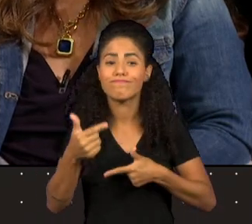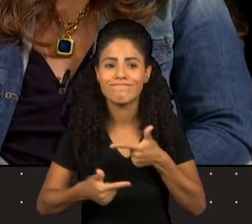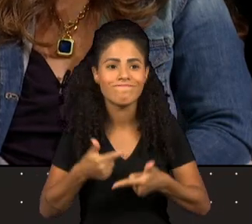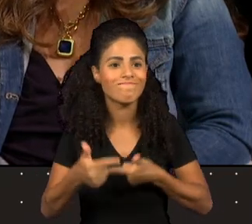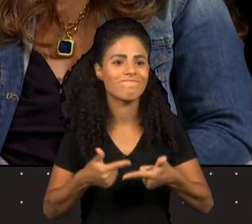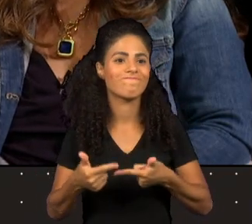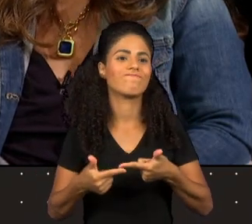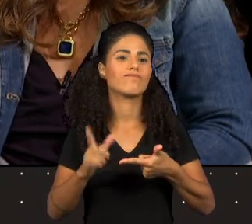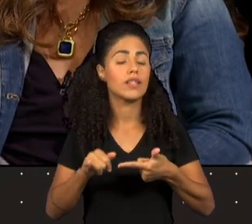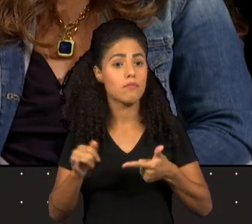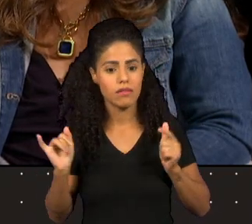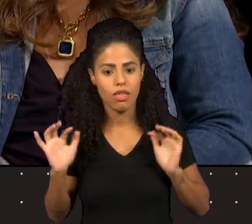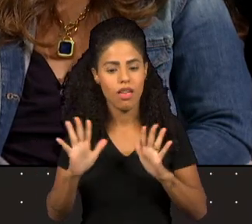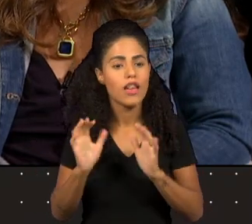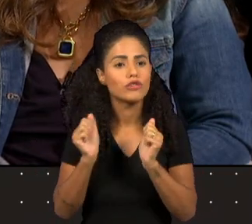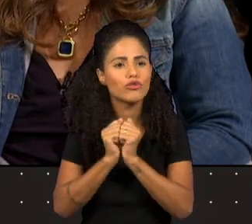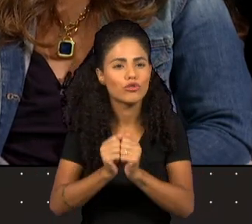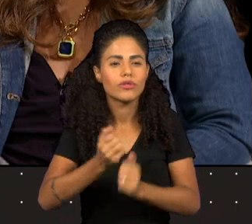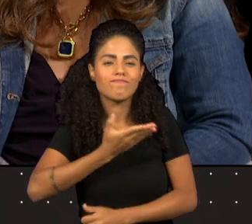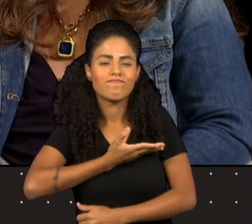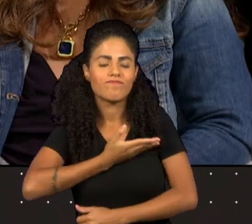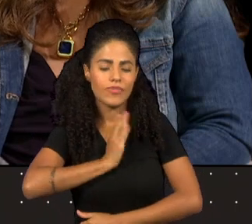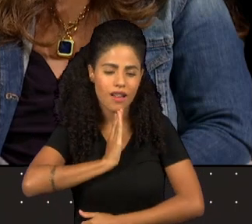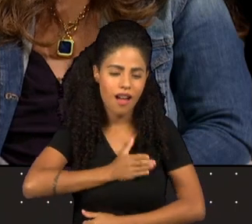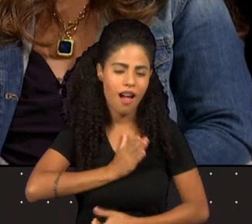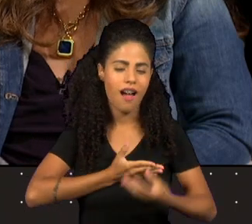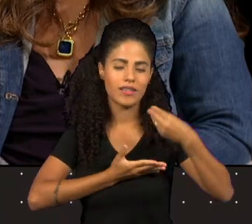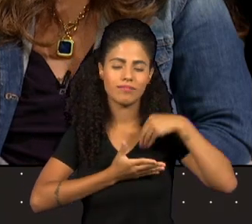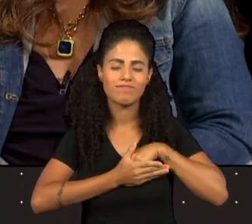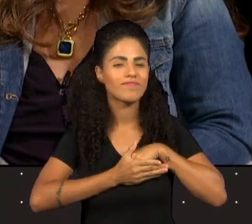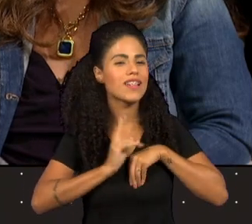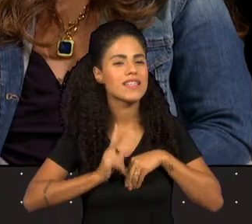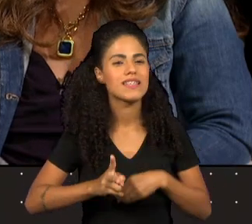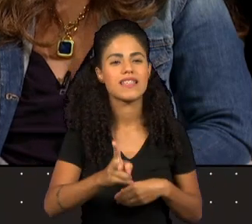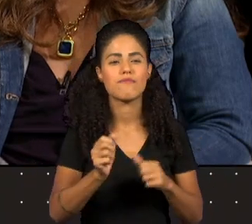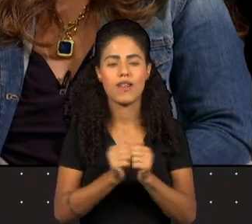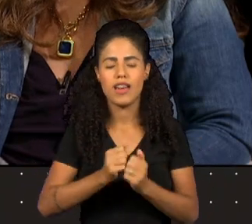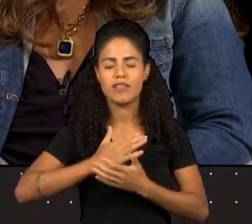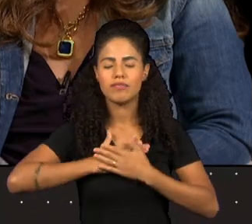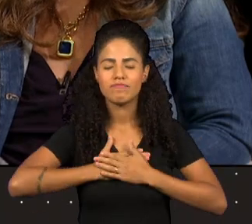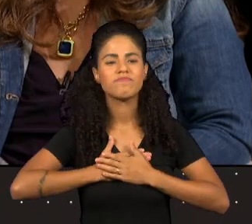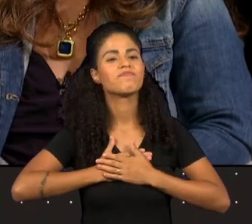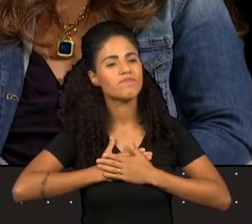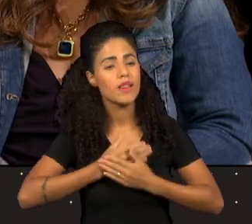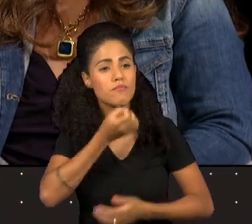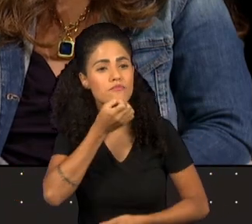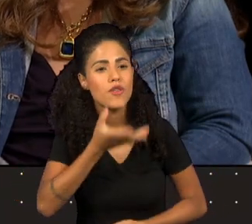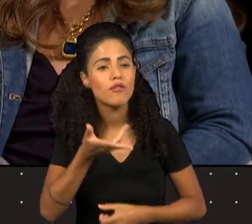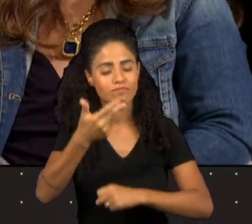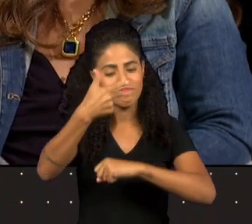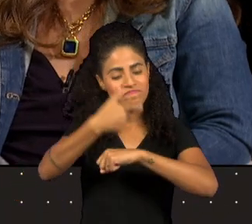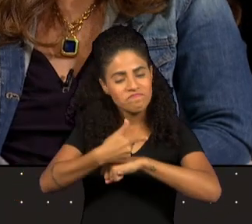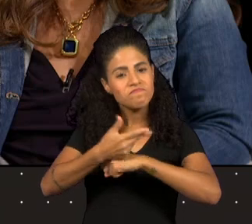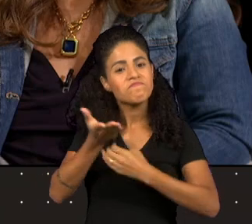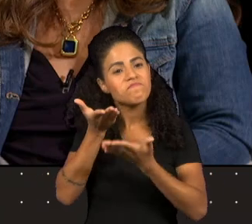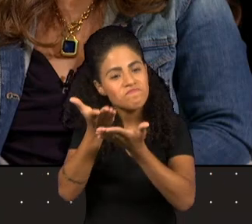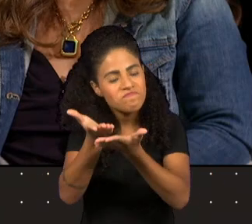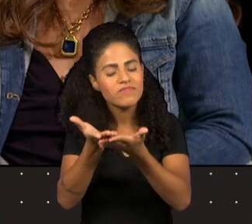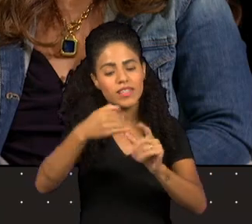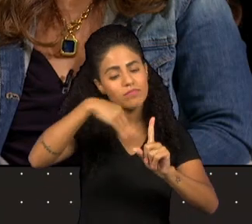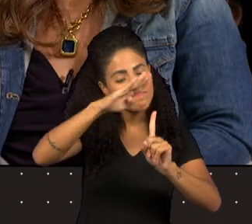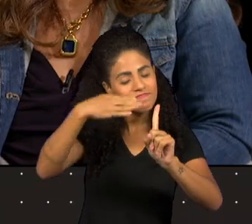traz nossos colegas no coração e eu tenho você aqui muito perto de mim. Muito bom fazer esse depoimento.